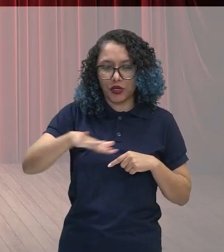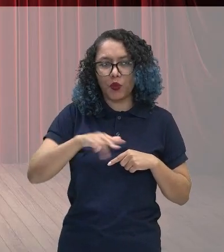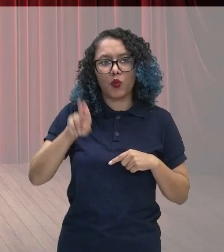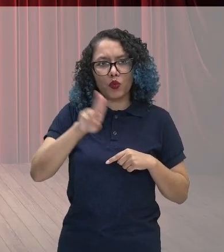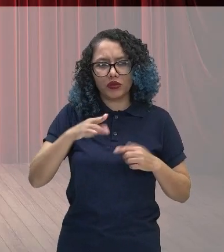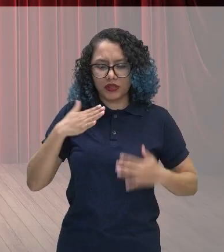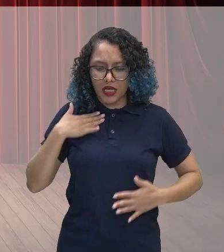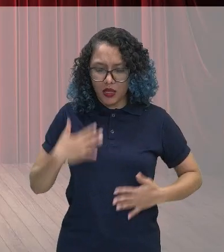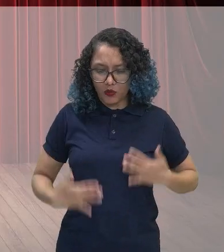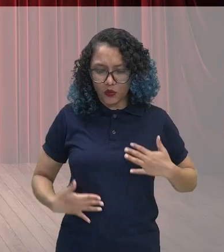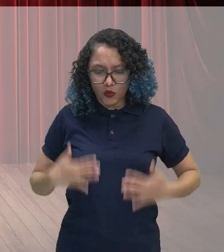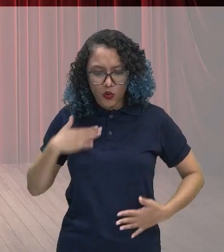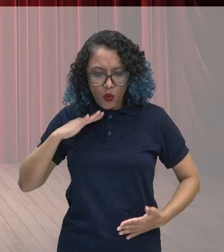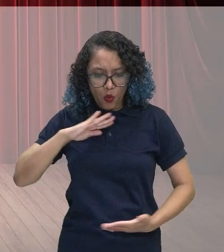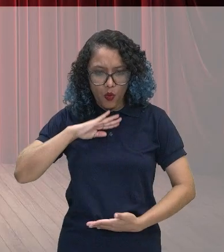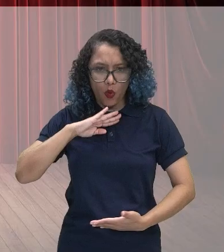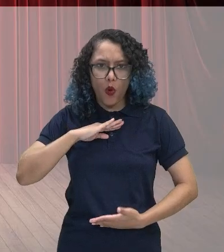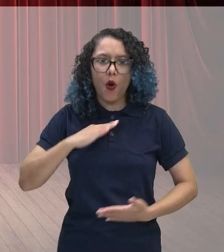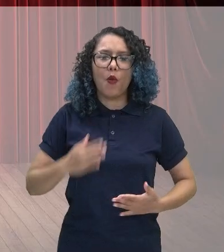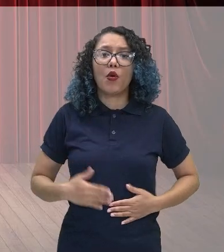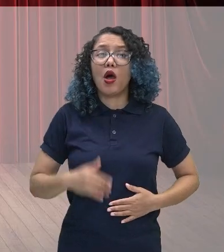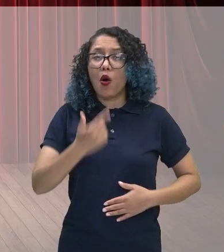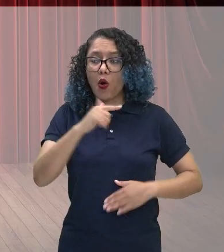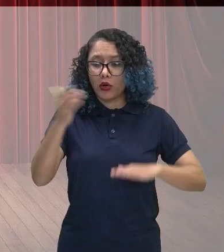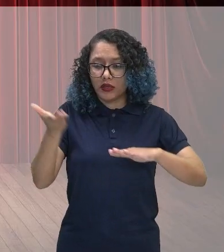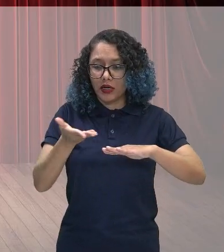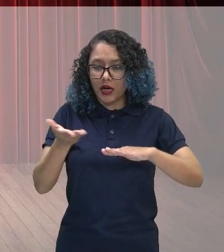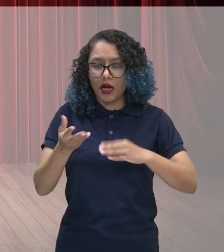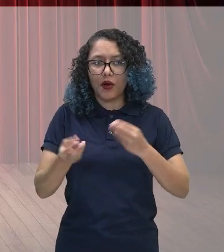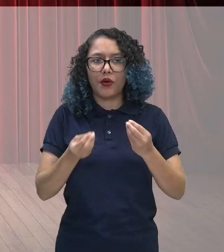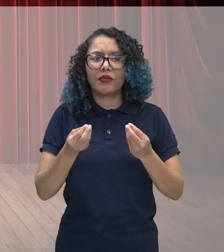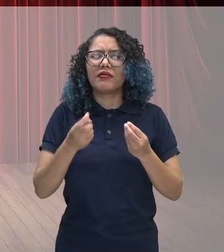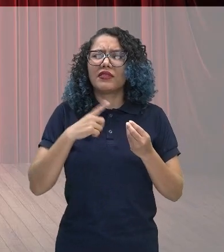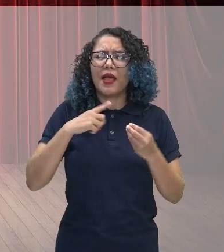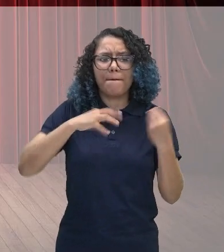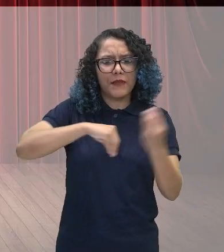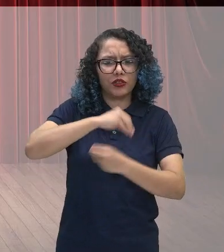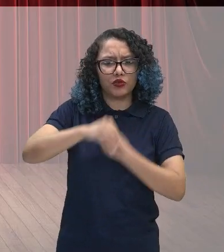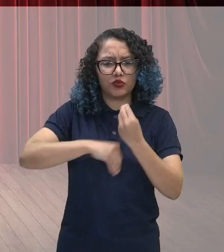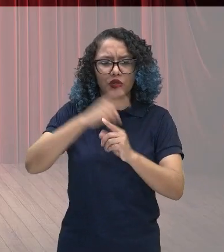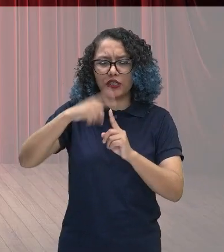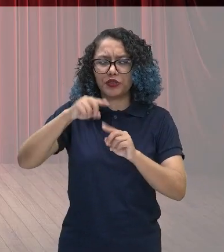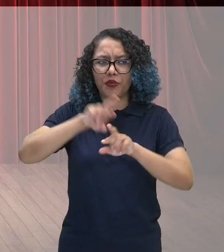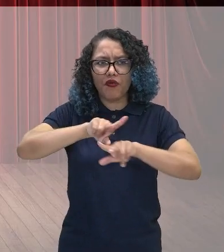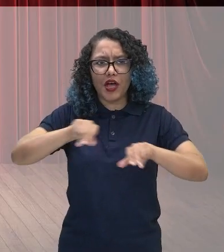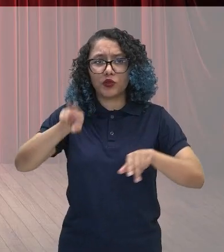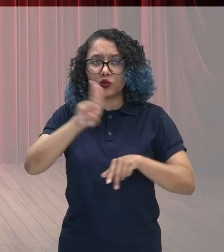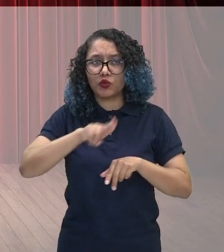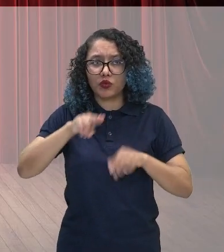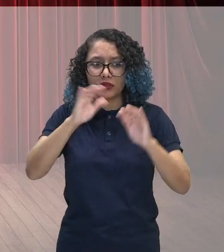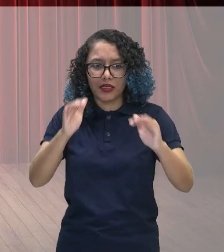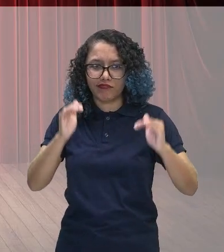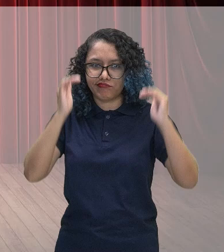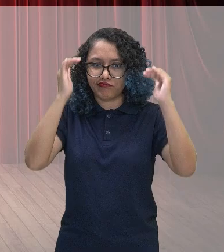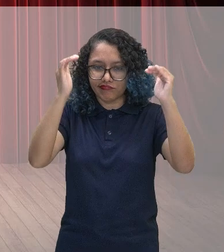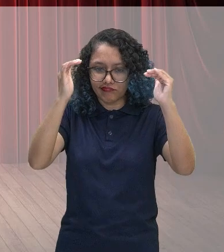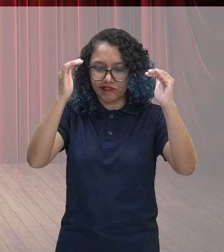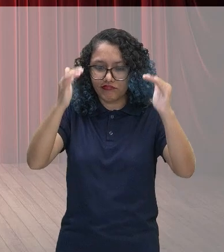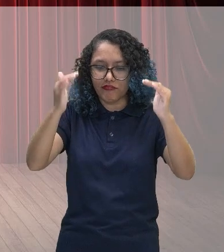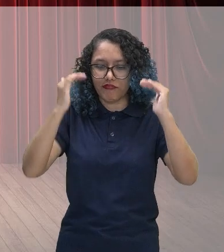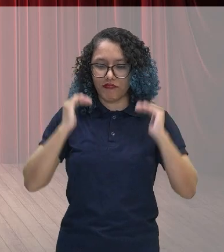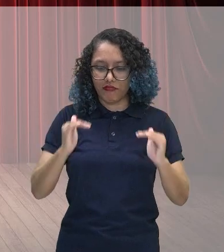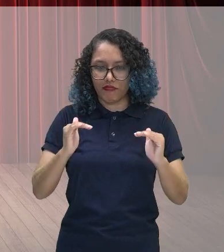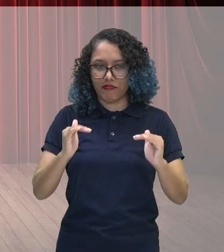movimento. Já a dança contemporânea, ela tem uma mistura de estilos. Ela usa os três espaços, tanto o alto, o